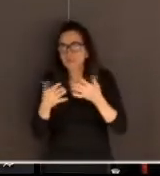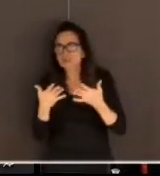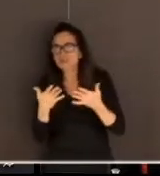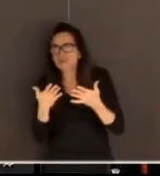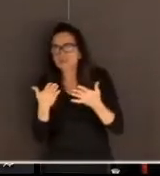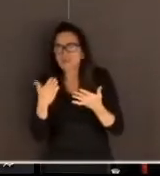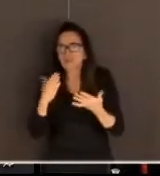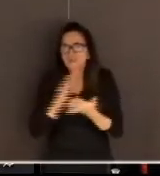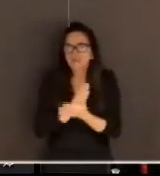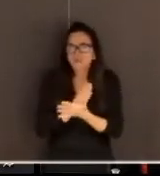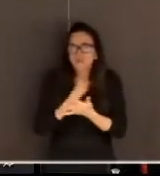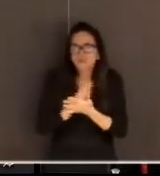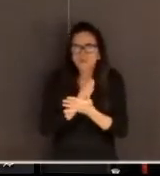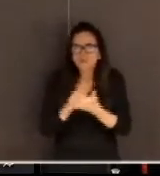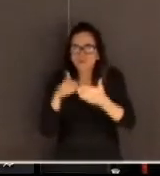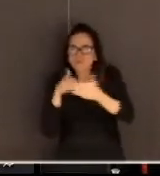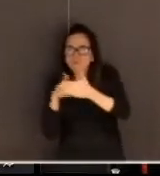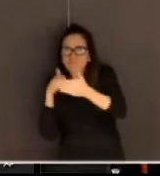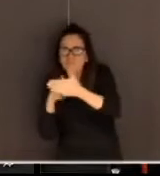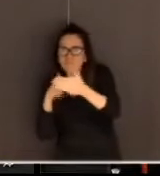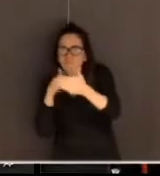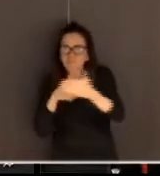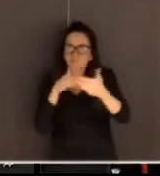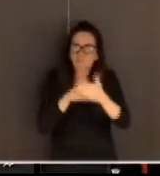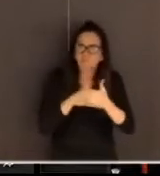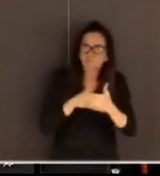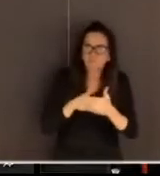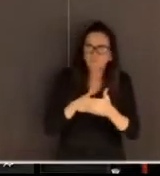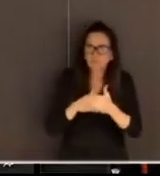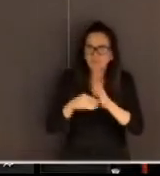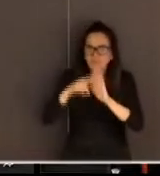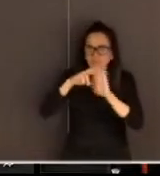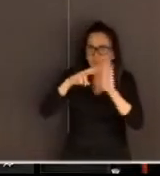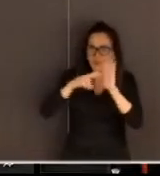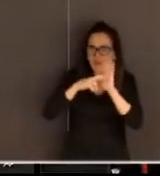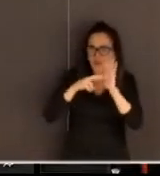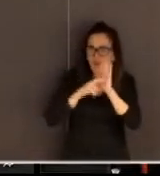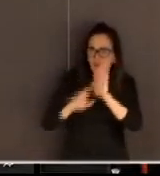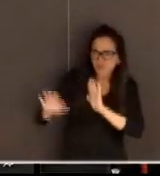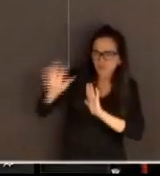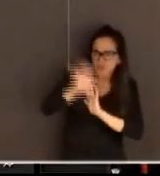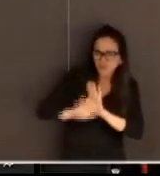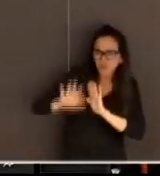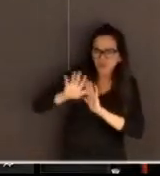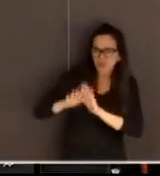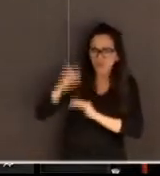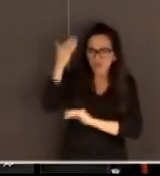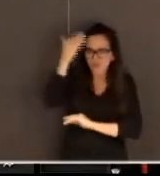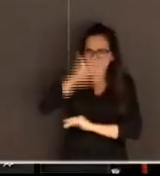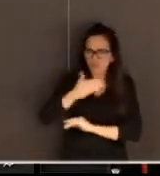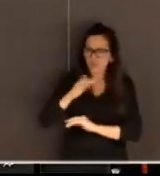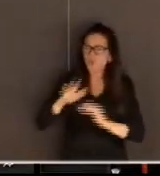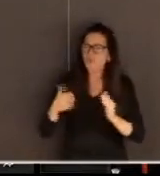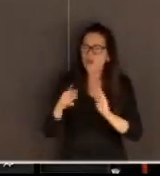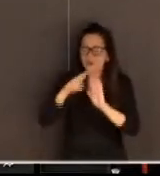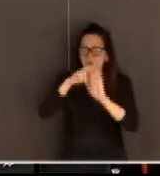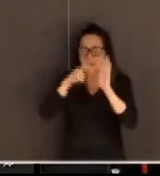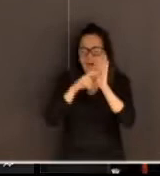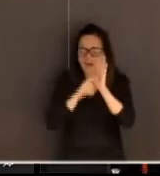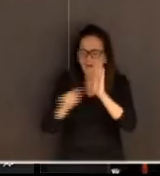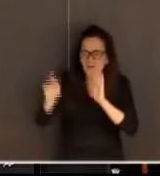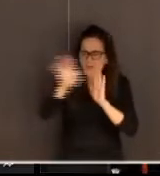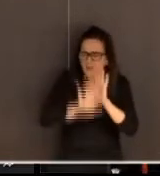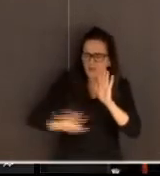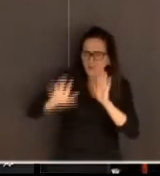restrições que excepcionam a regra geral da prova. Qual é a regra geral da prova no sistema